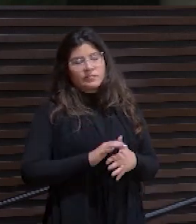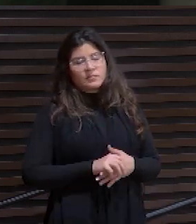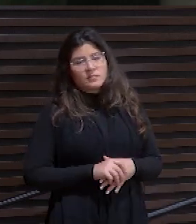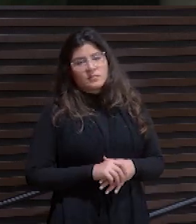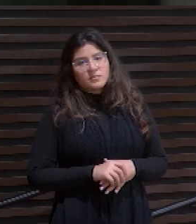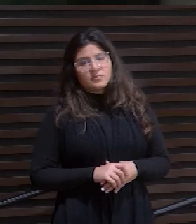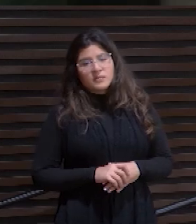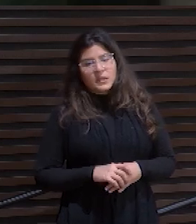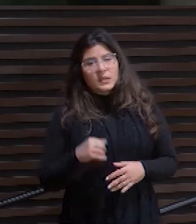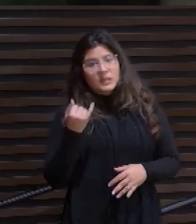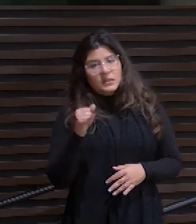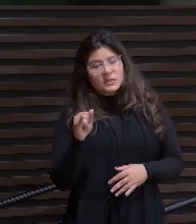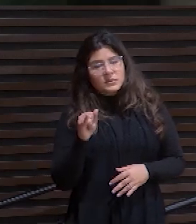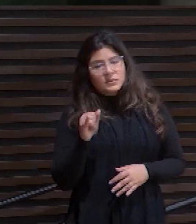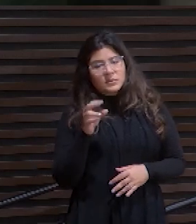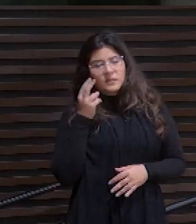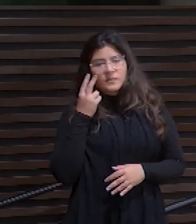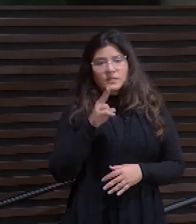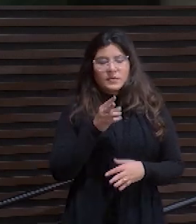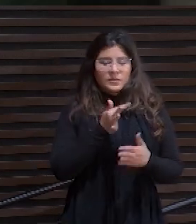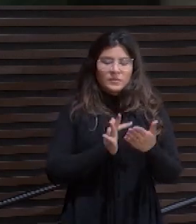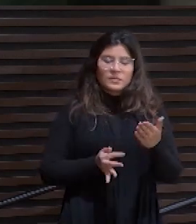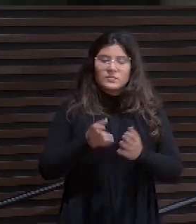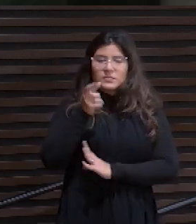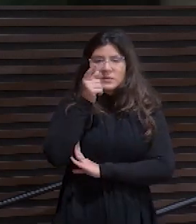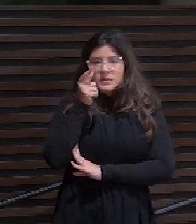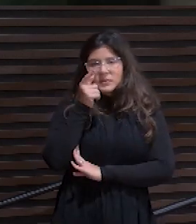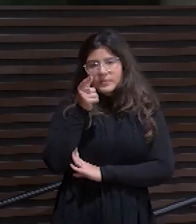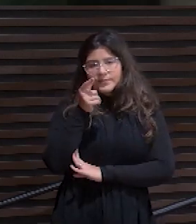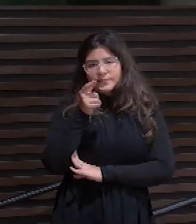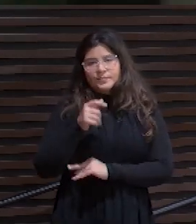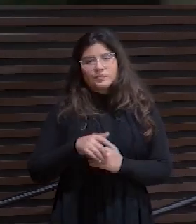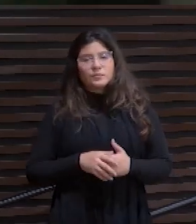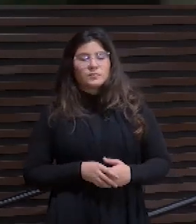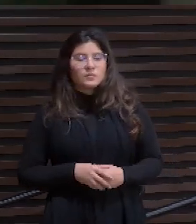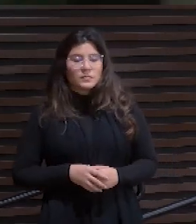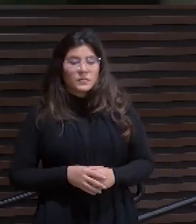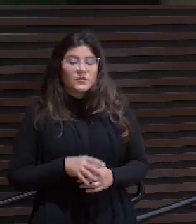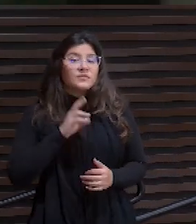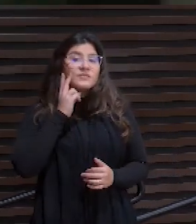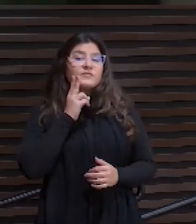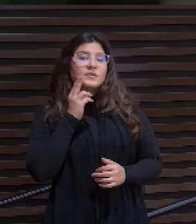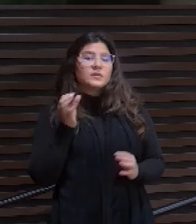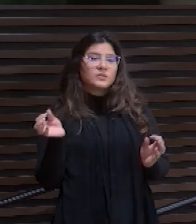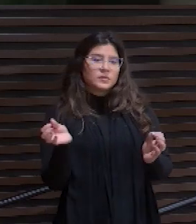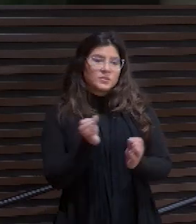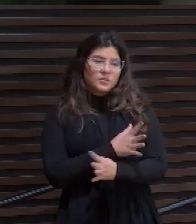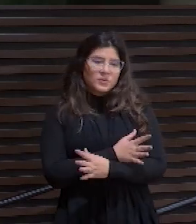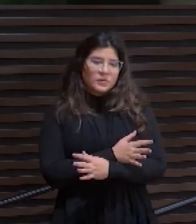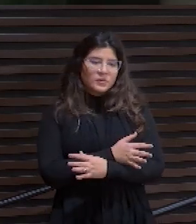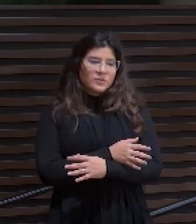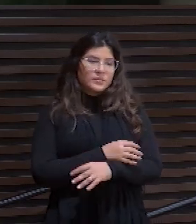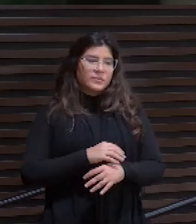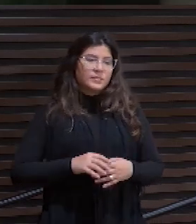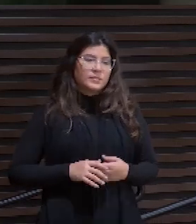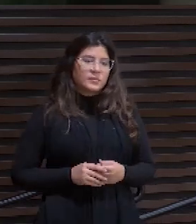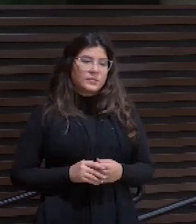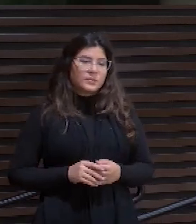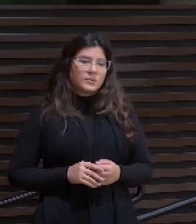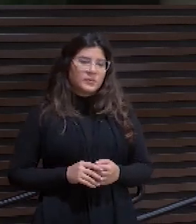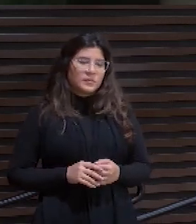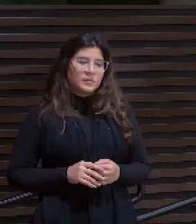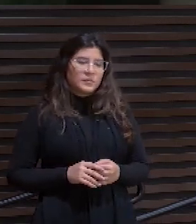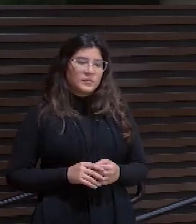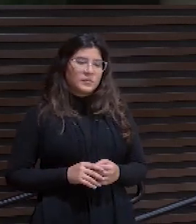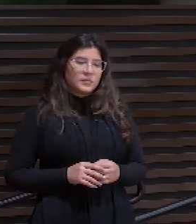Então, se nós olharmos para o texto com atenção, a gente vai perceber que o vinho novo, eu até falei errado, vou corrigir.